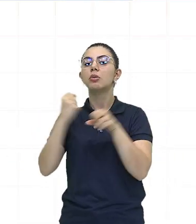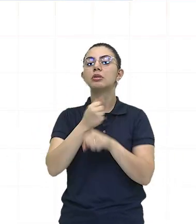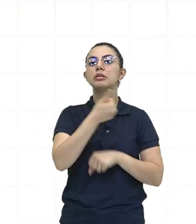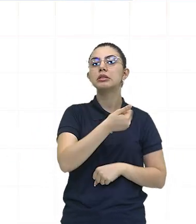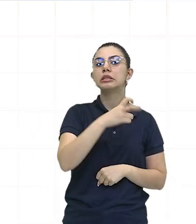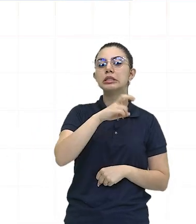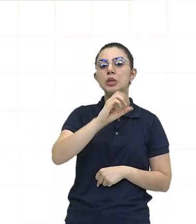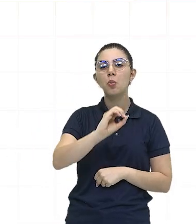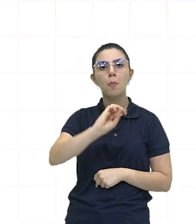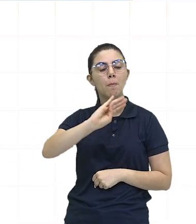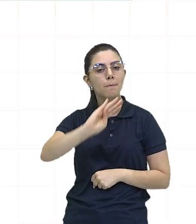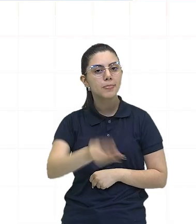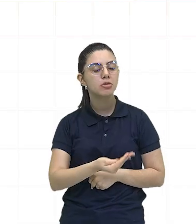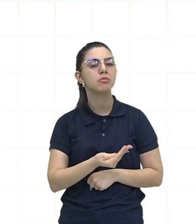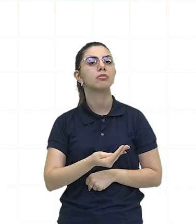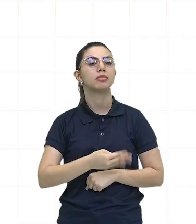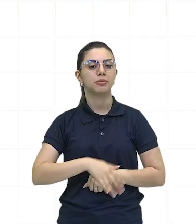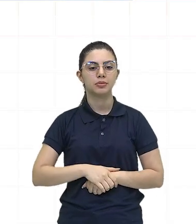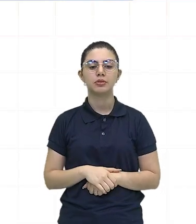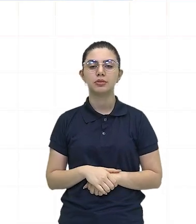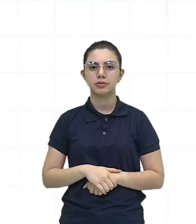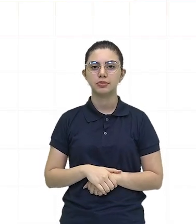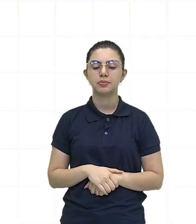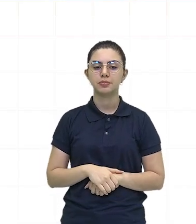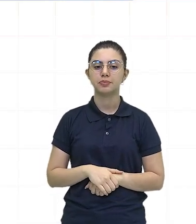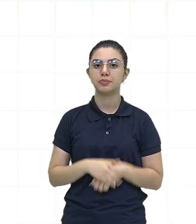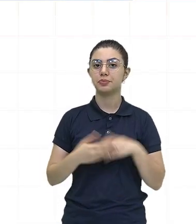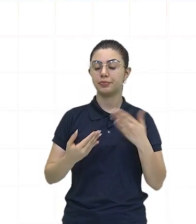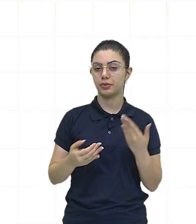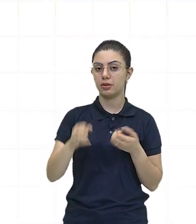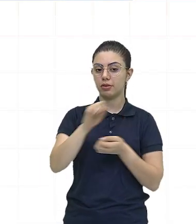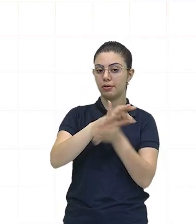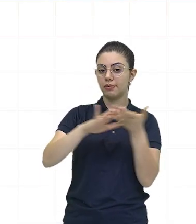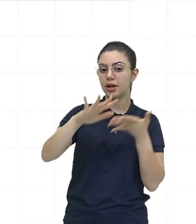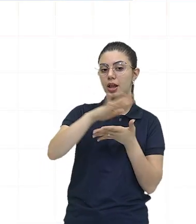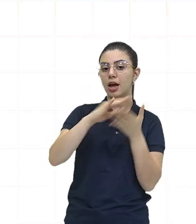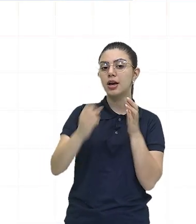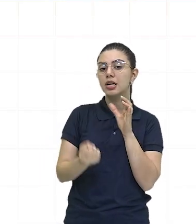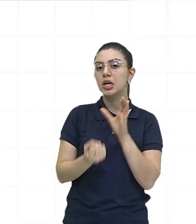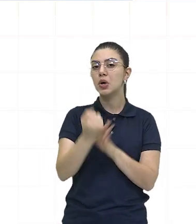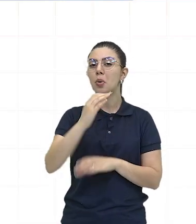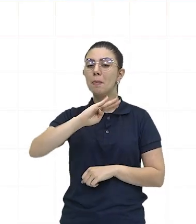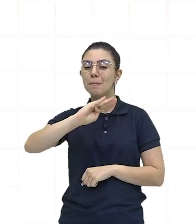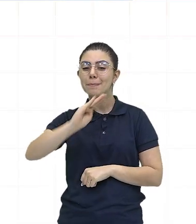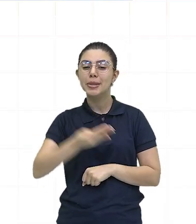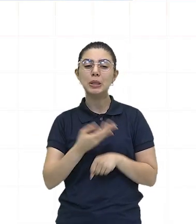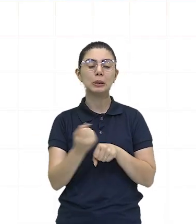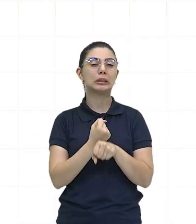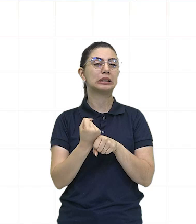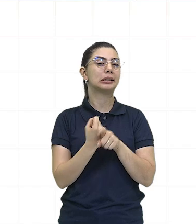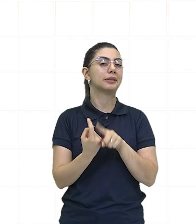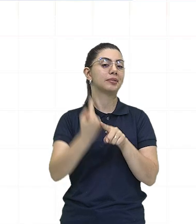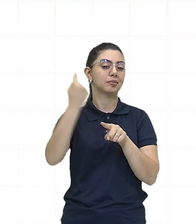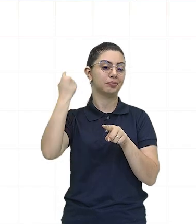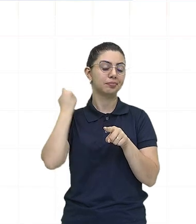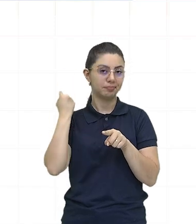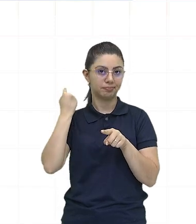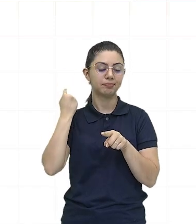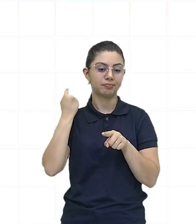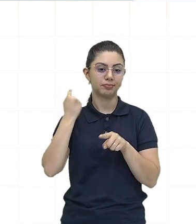de estrelas. A nossa Via Láctea, ela se formou há bilhões de anos